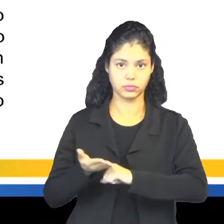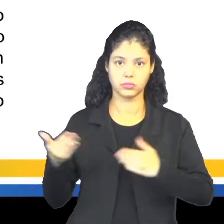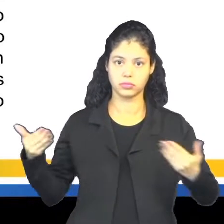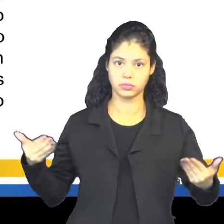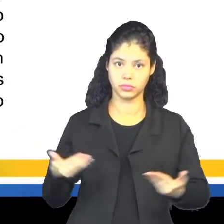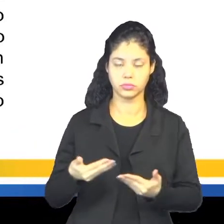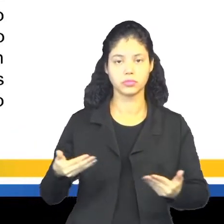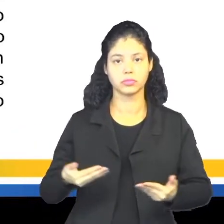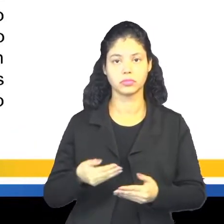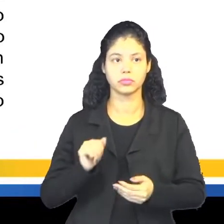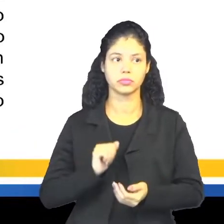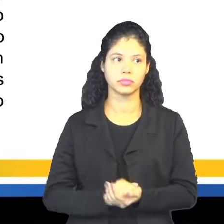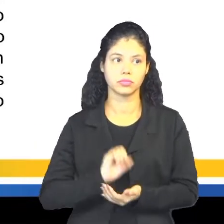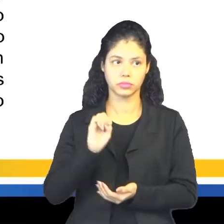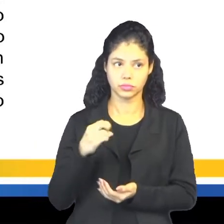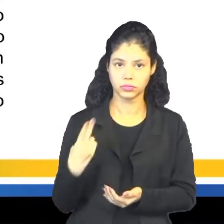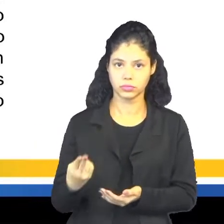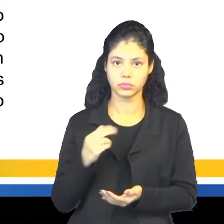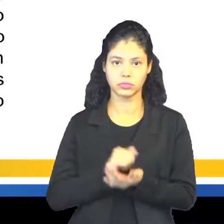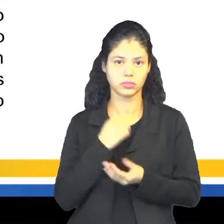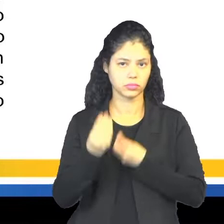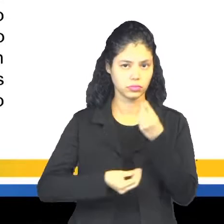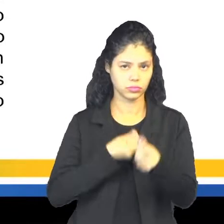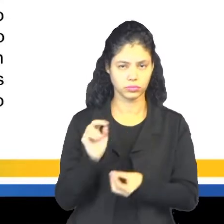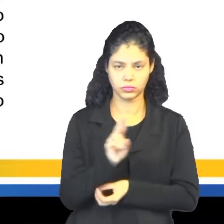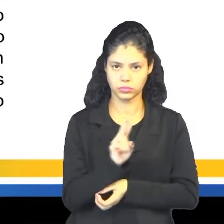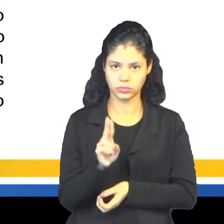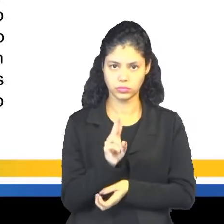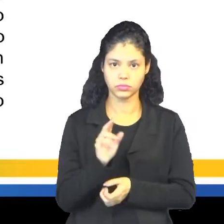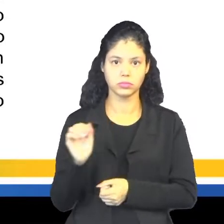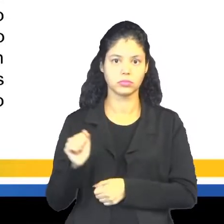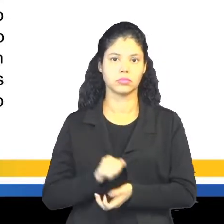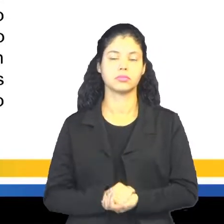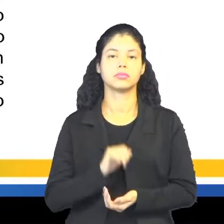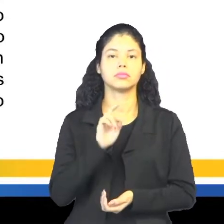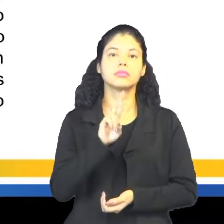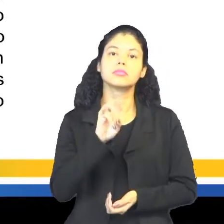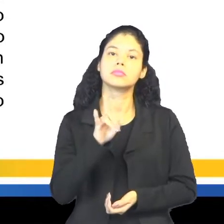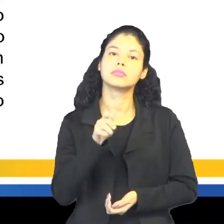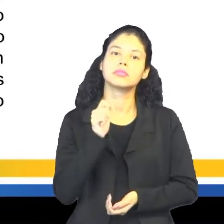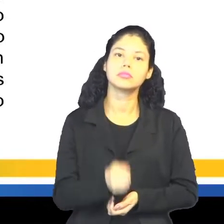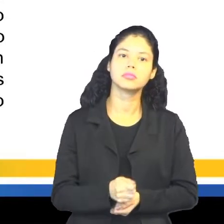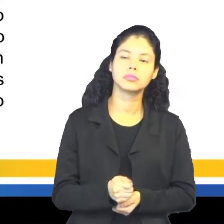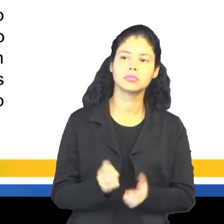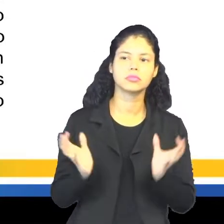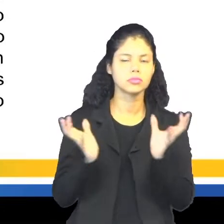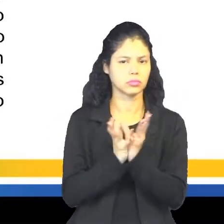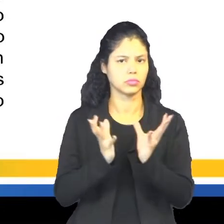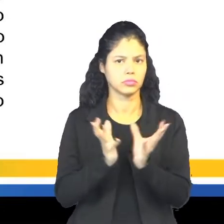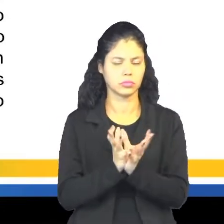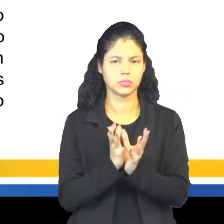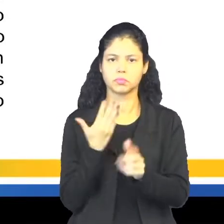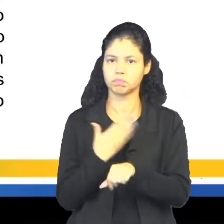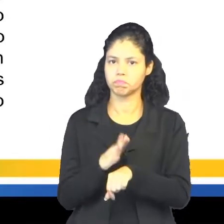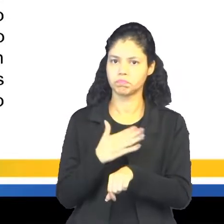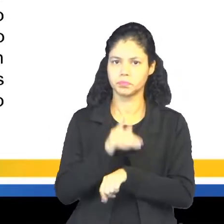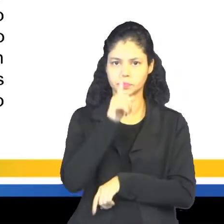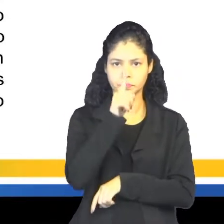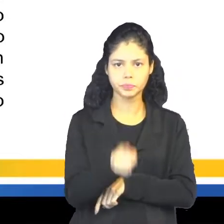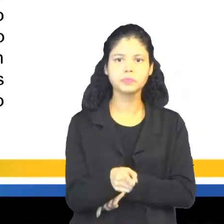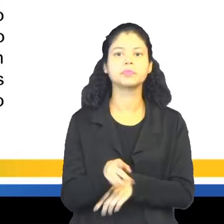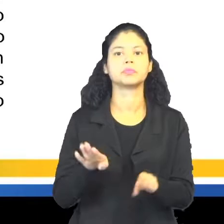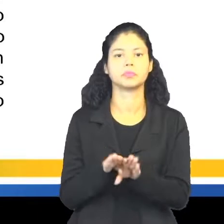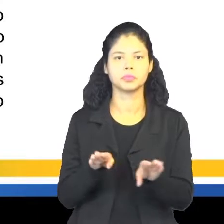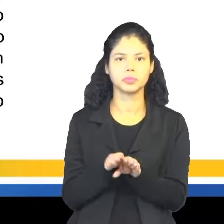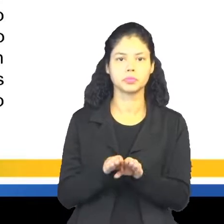modernos, ou, como são chamados, o antigo regime, consistiu em um conjunto de práticas, envolvendo questões de ordem econômica,